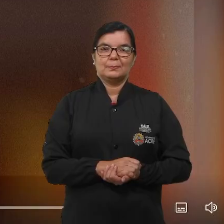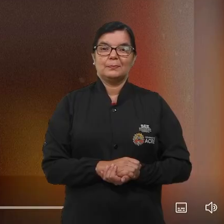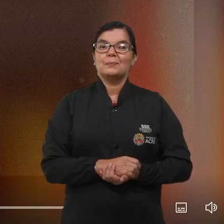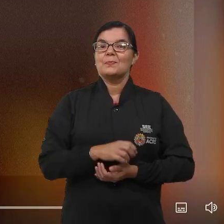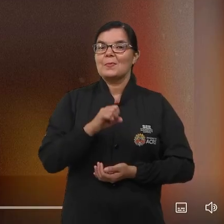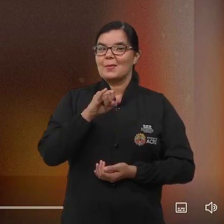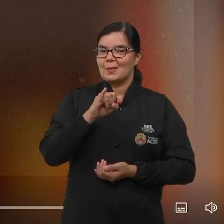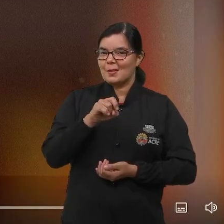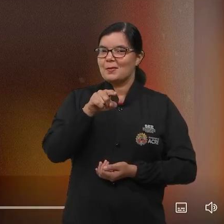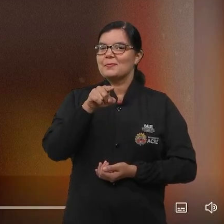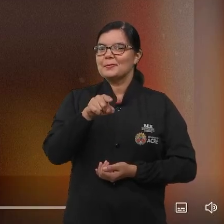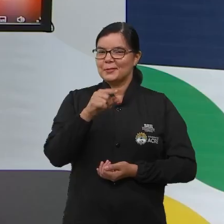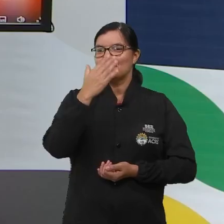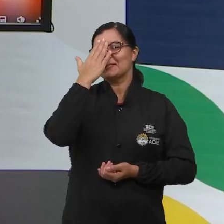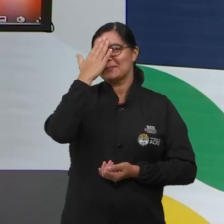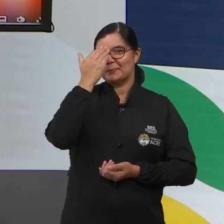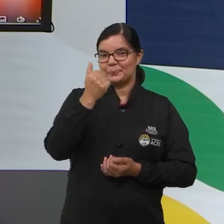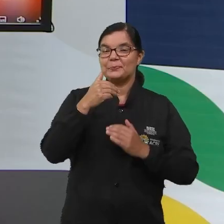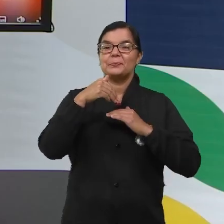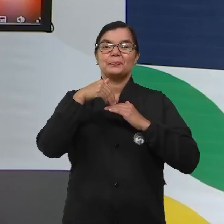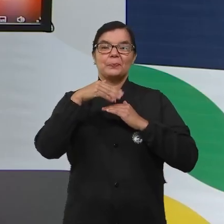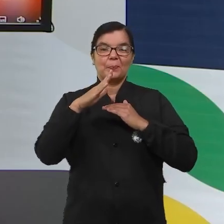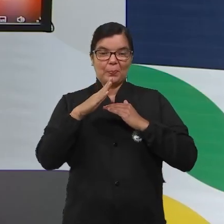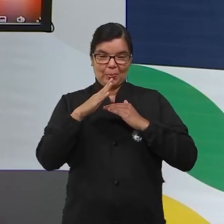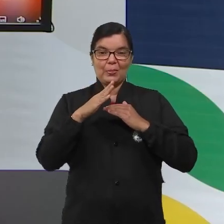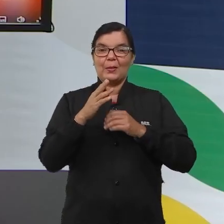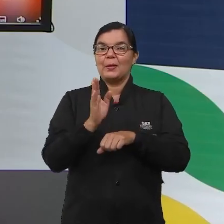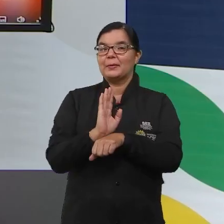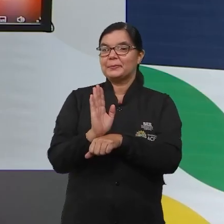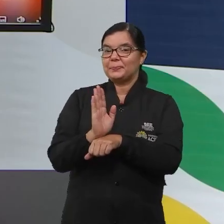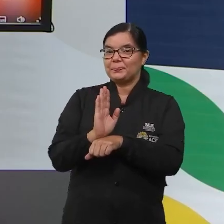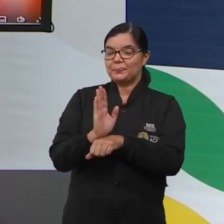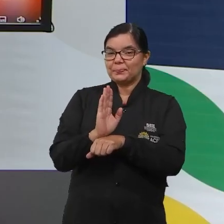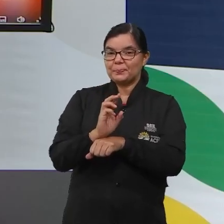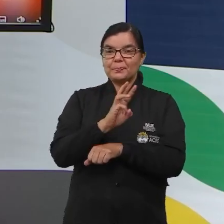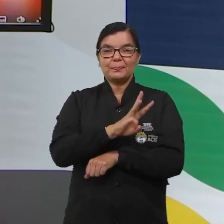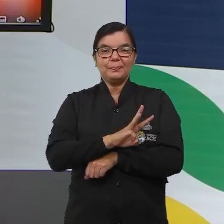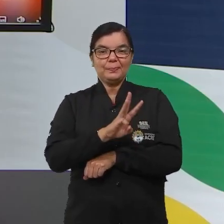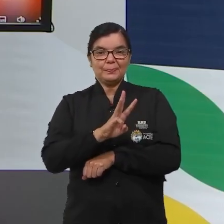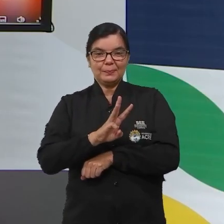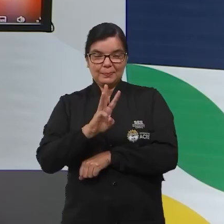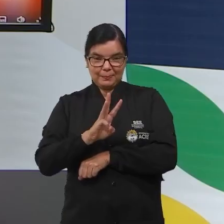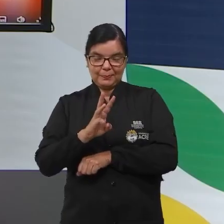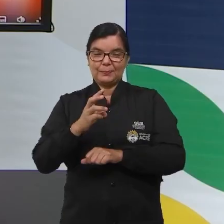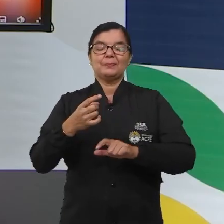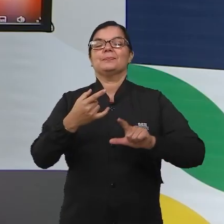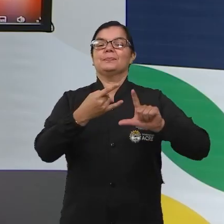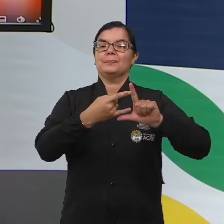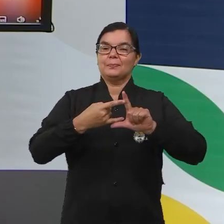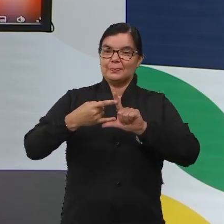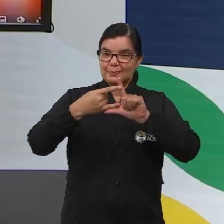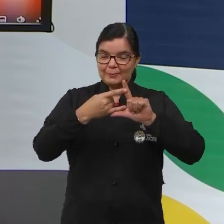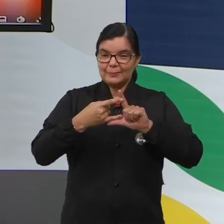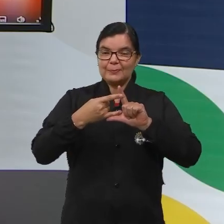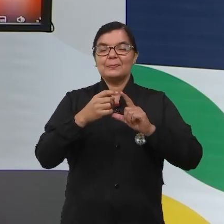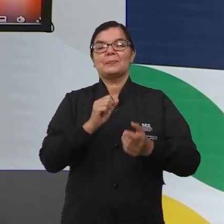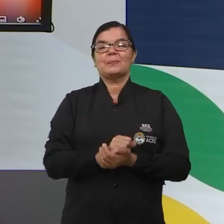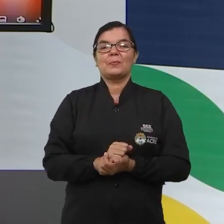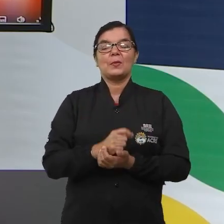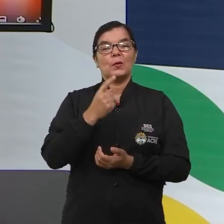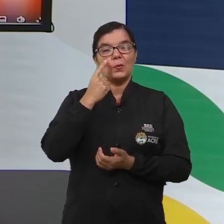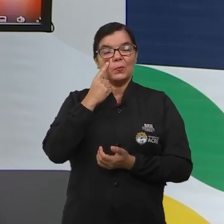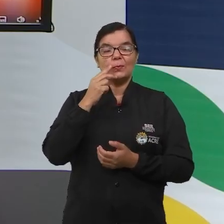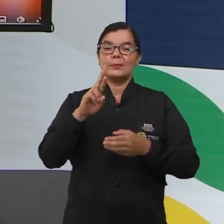Se você quiser saber mais a respeito desse filme, é só acessar a nossa plataforma, lá constam